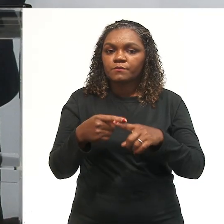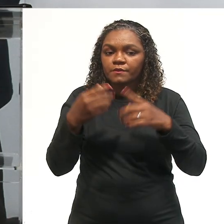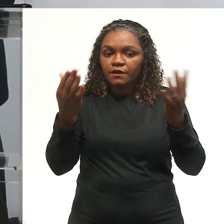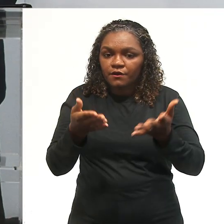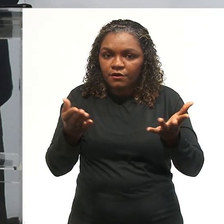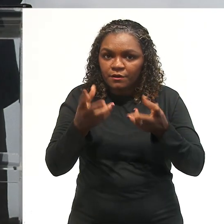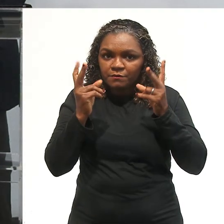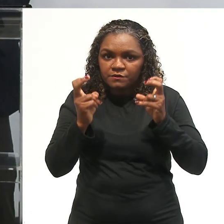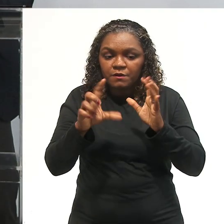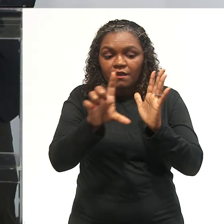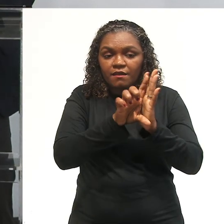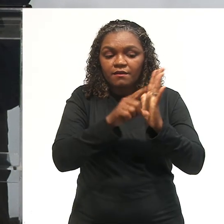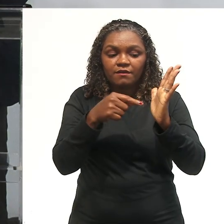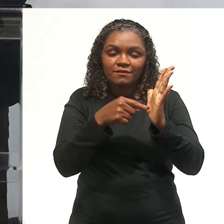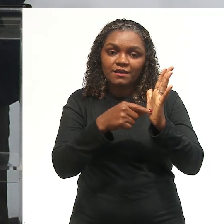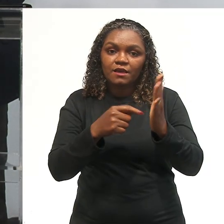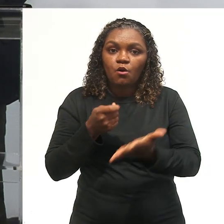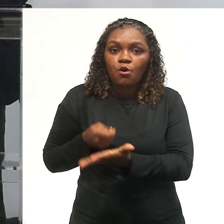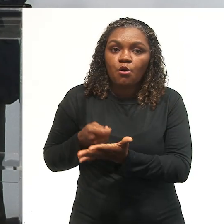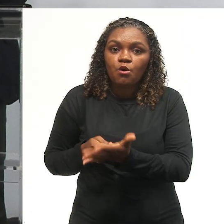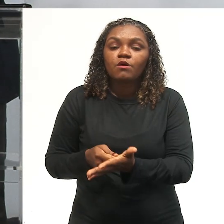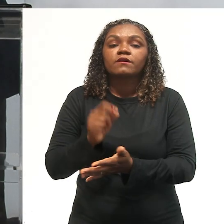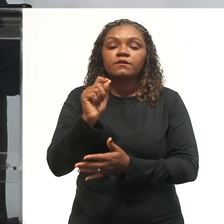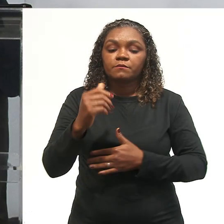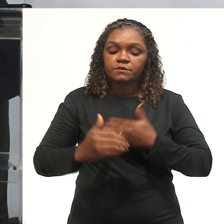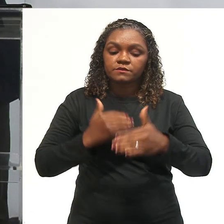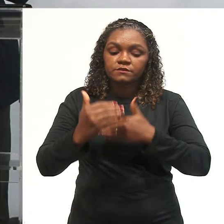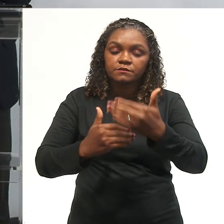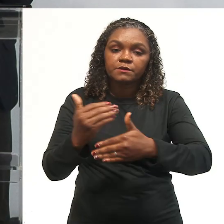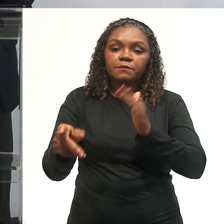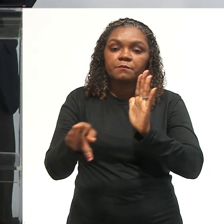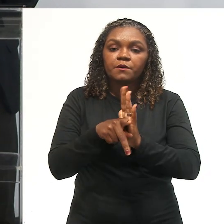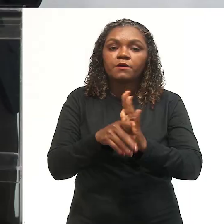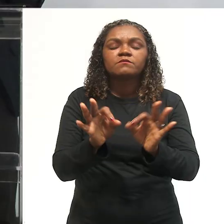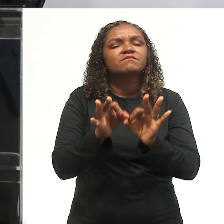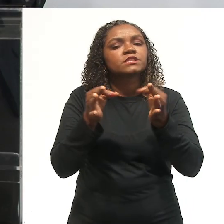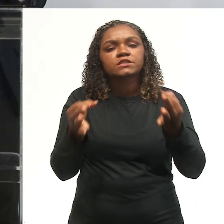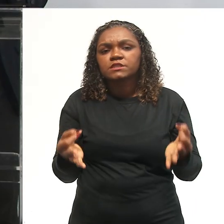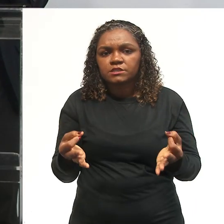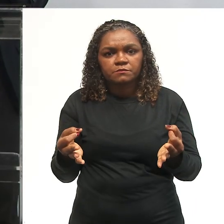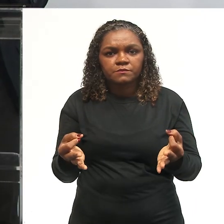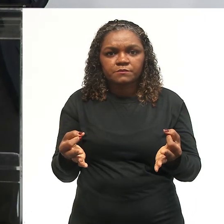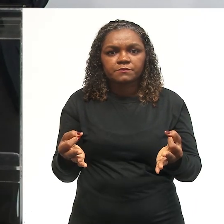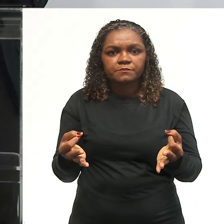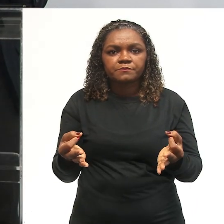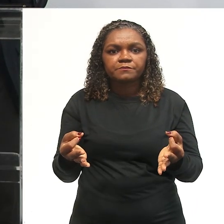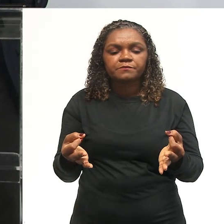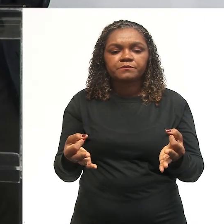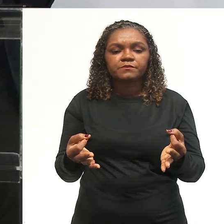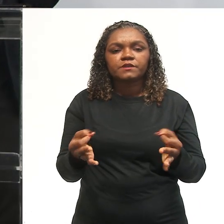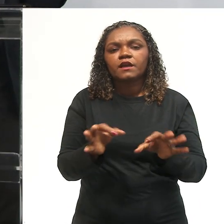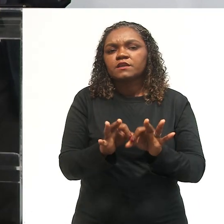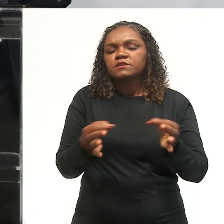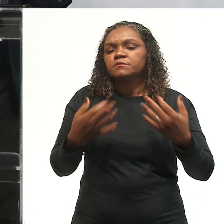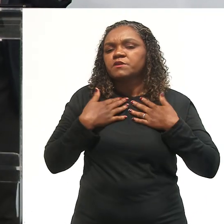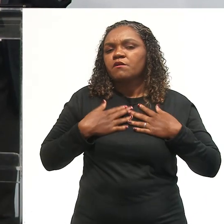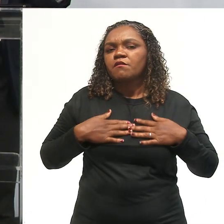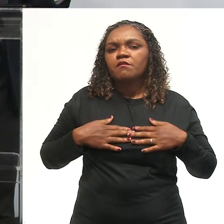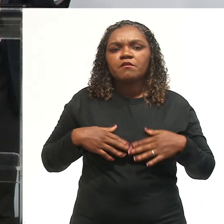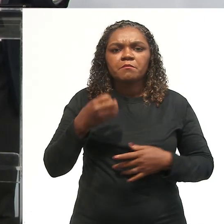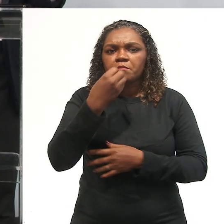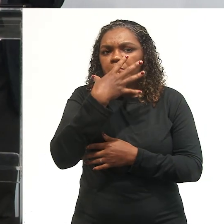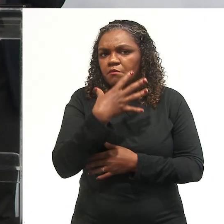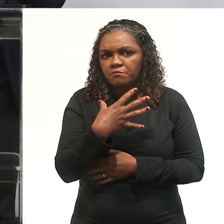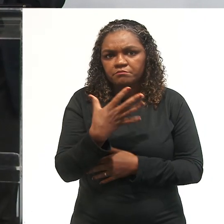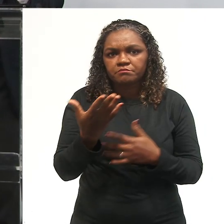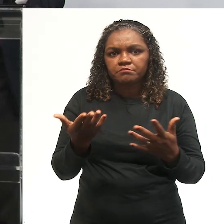ver que a própria lei exige que esse procedimento, que é um procedimento mais comum, mais tranquilo de se